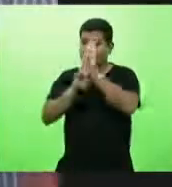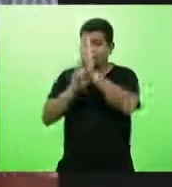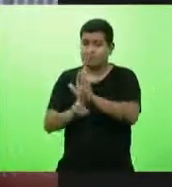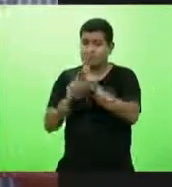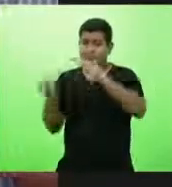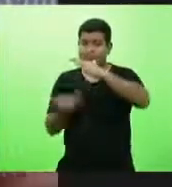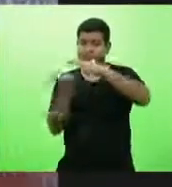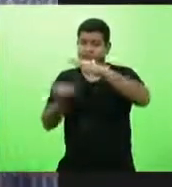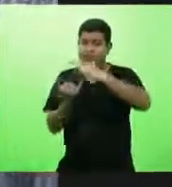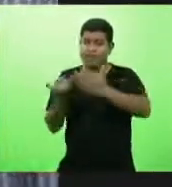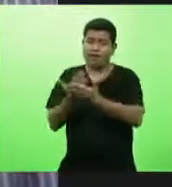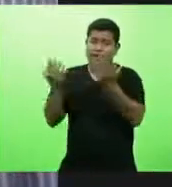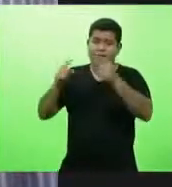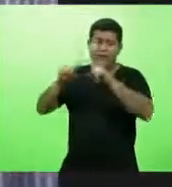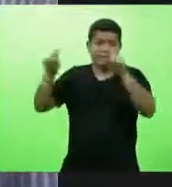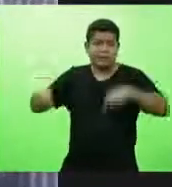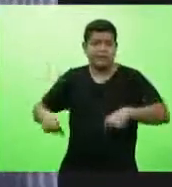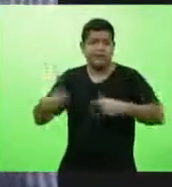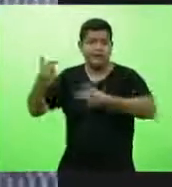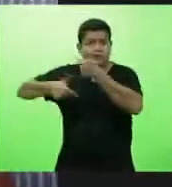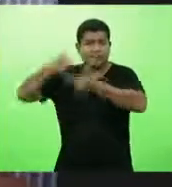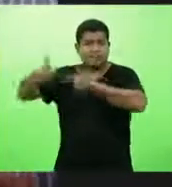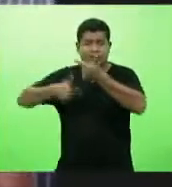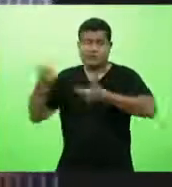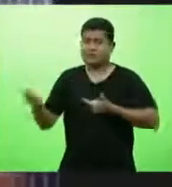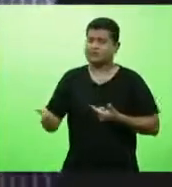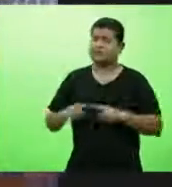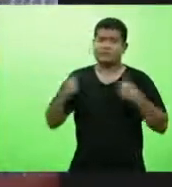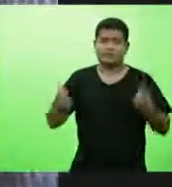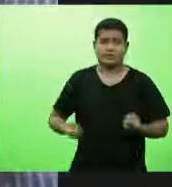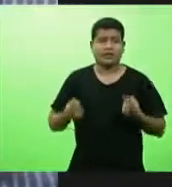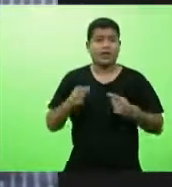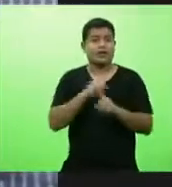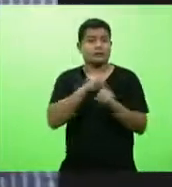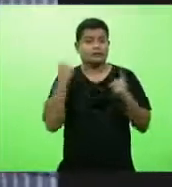trabalhadores, enfim, a sociedade num todo, e haver